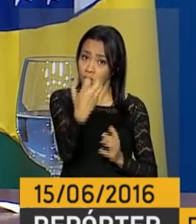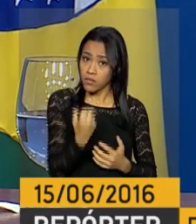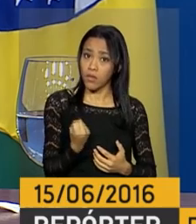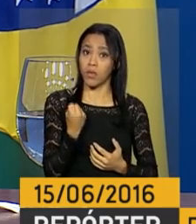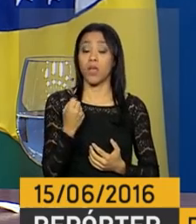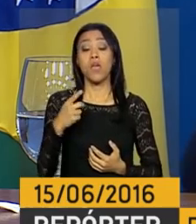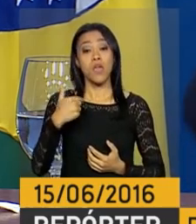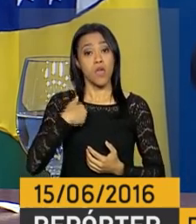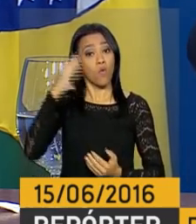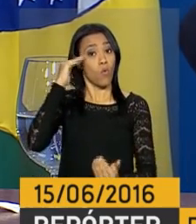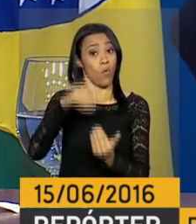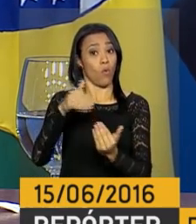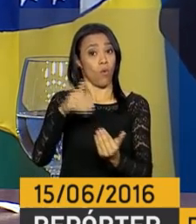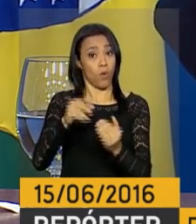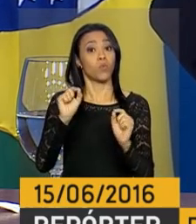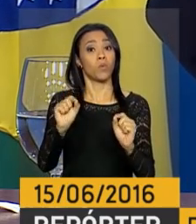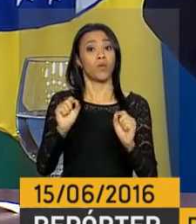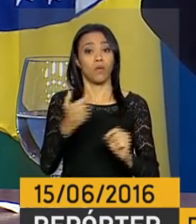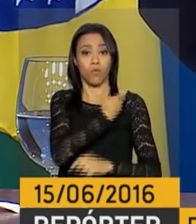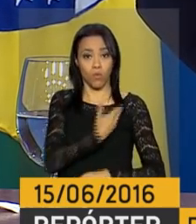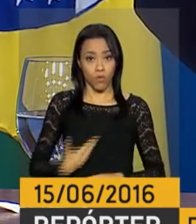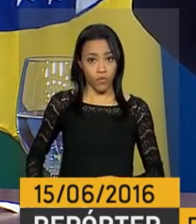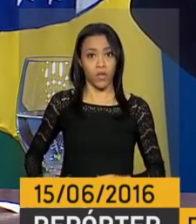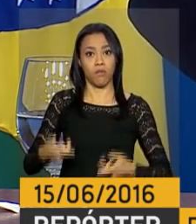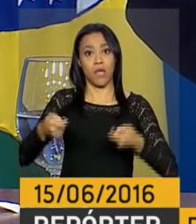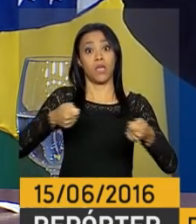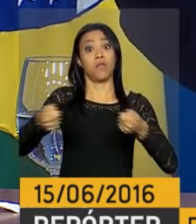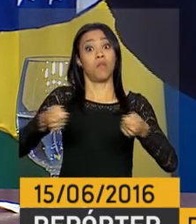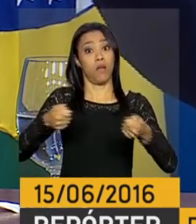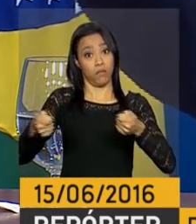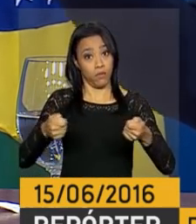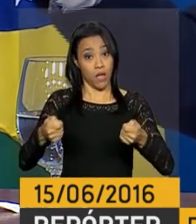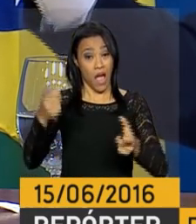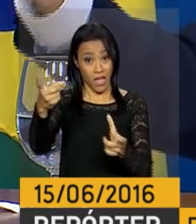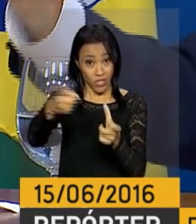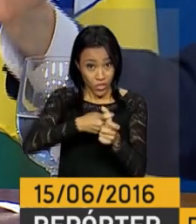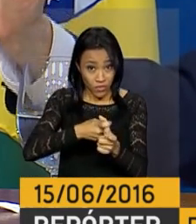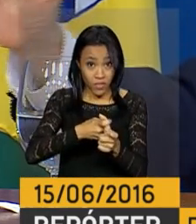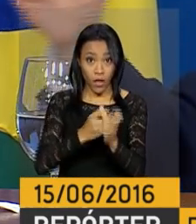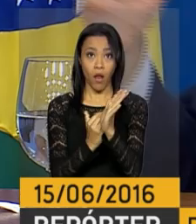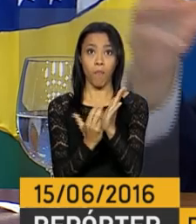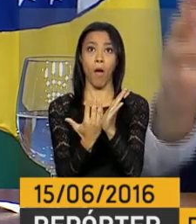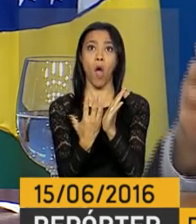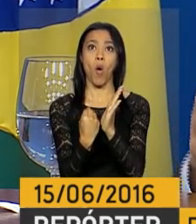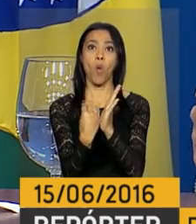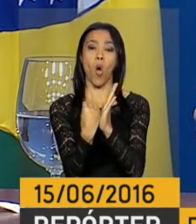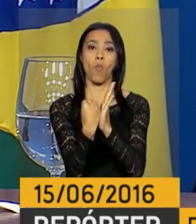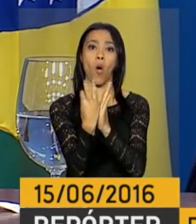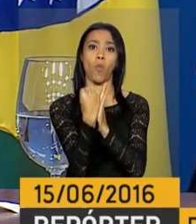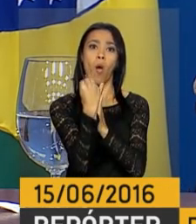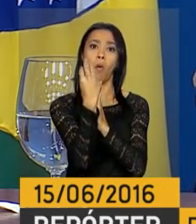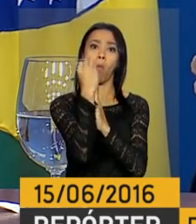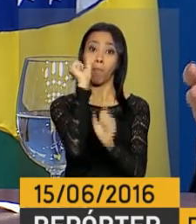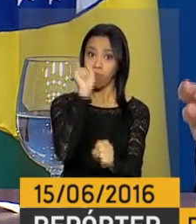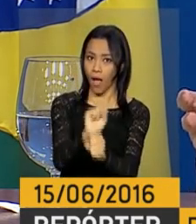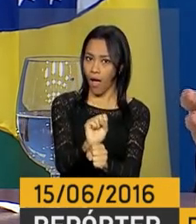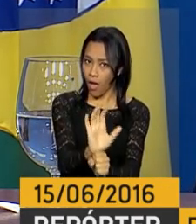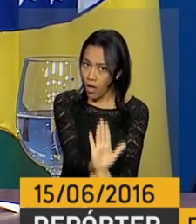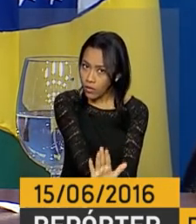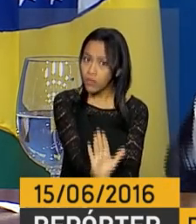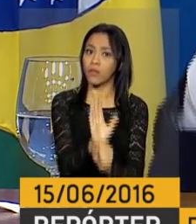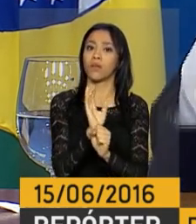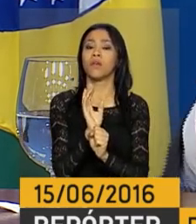estado equilibrado. Há uma dívida pública que pare de crescer e comece a cair. E um país que, tendo um